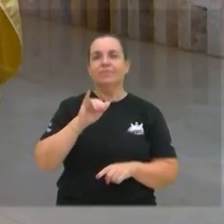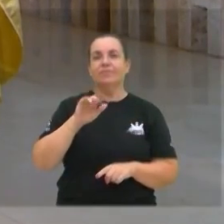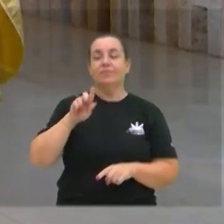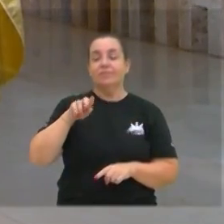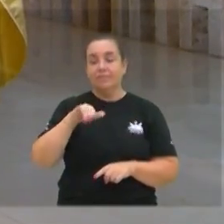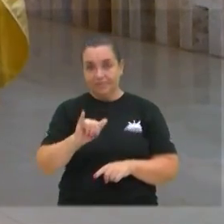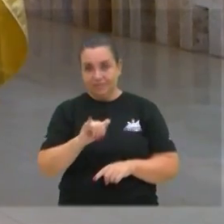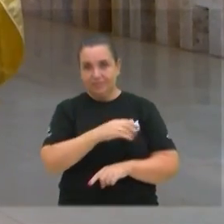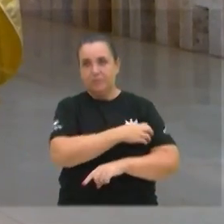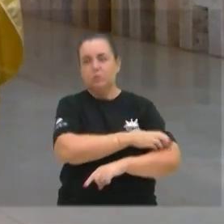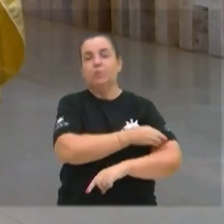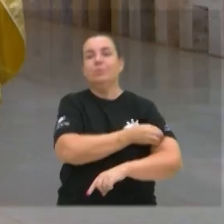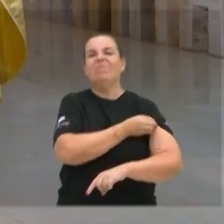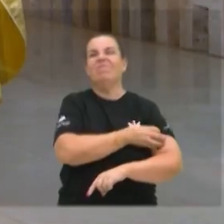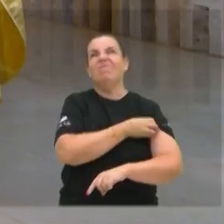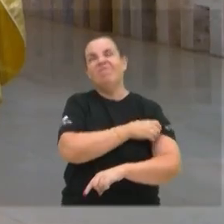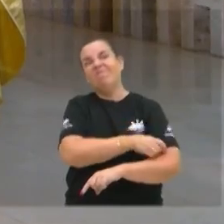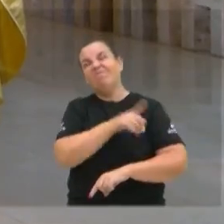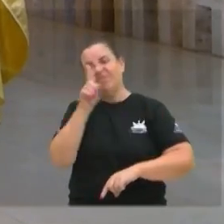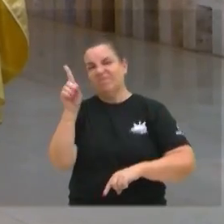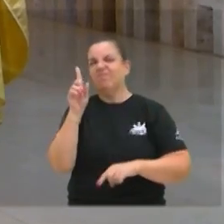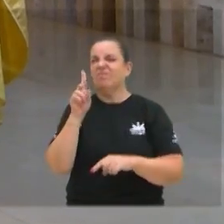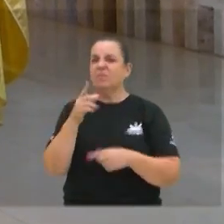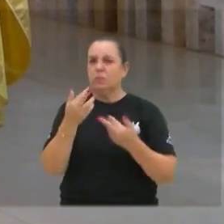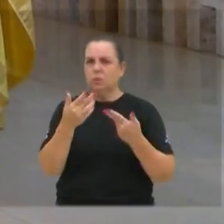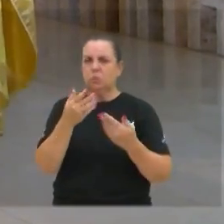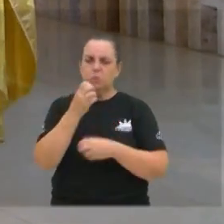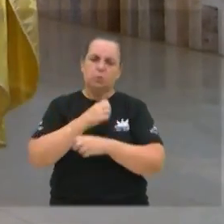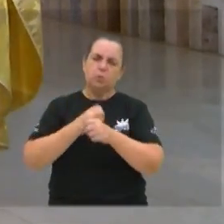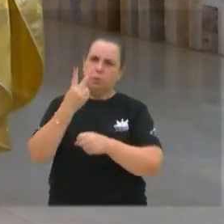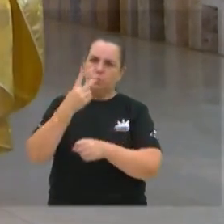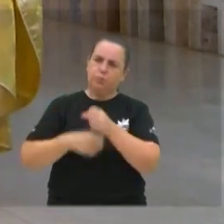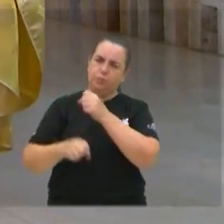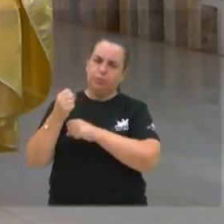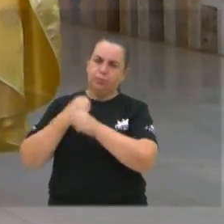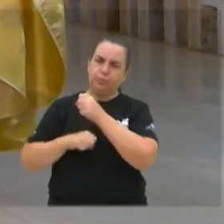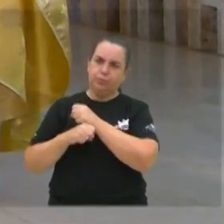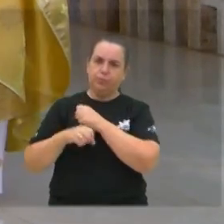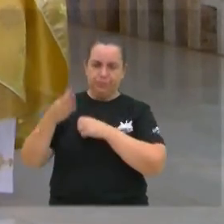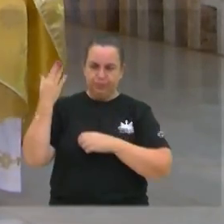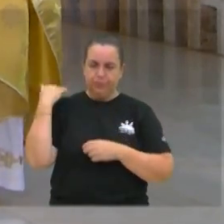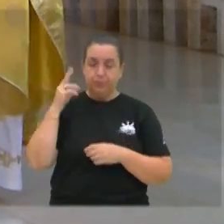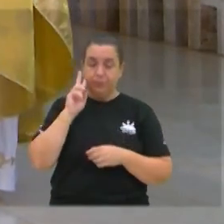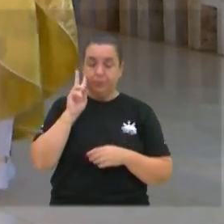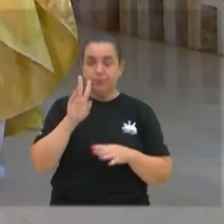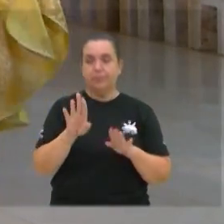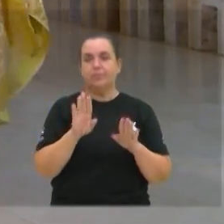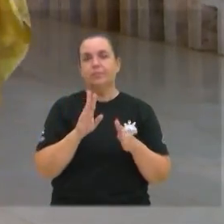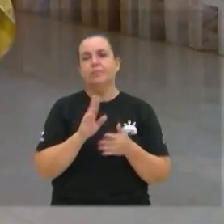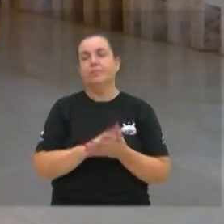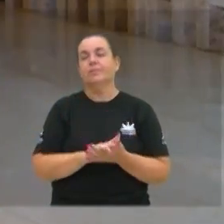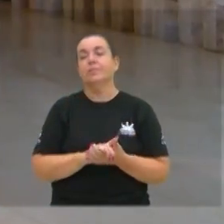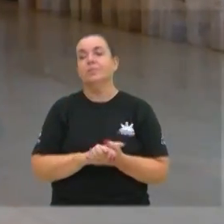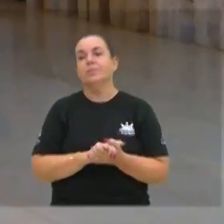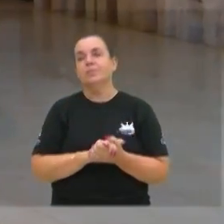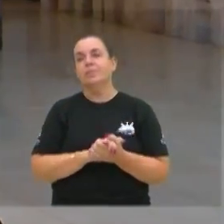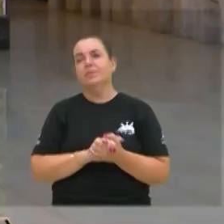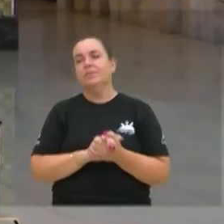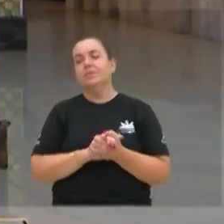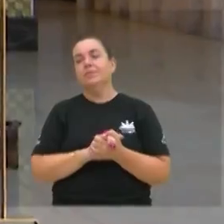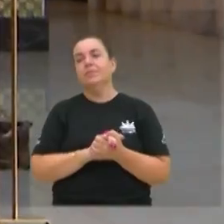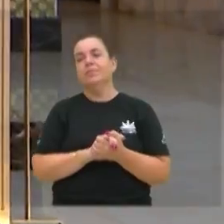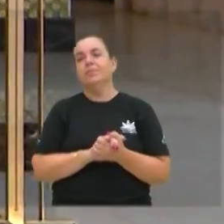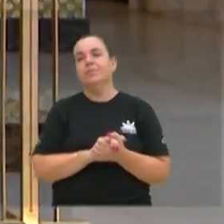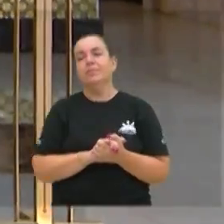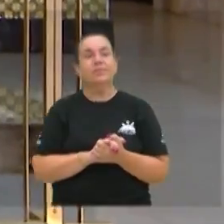Barigui. Participe conosco, 10º Retiro Nacional, 19 e 20 de fevereiro.